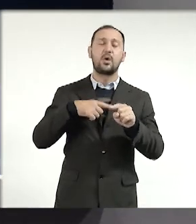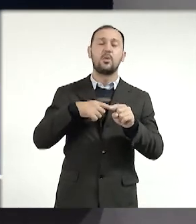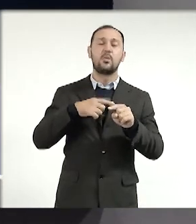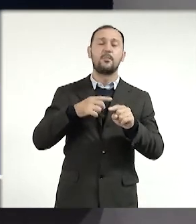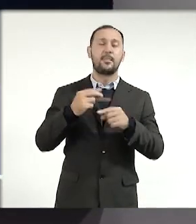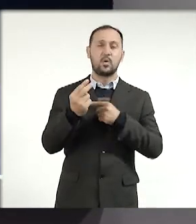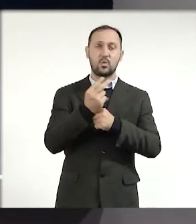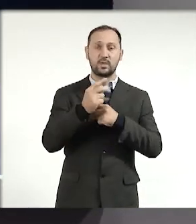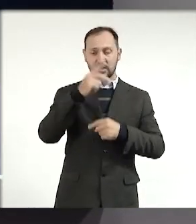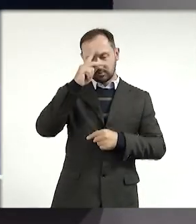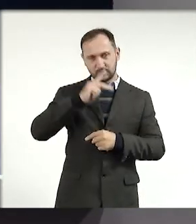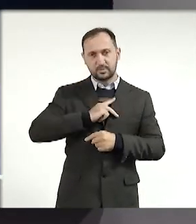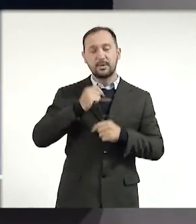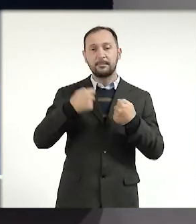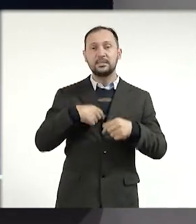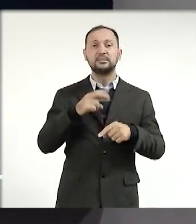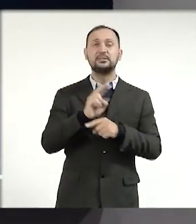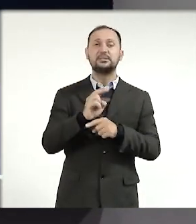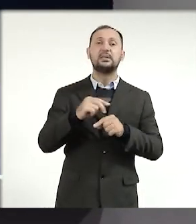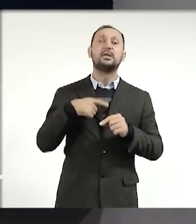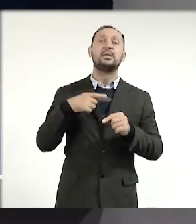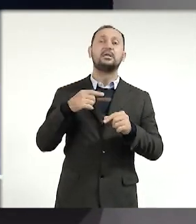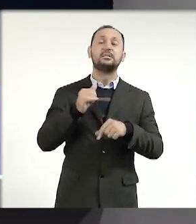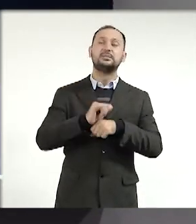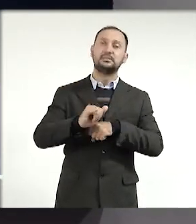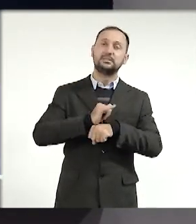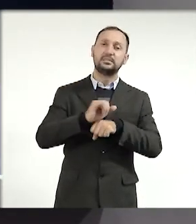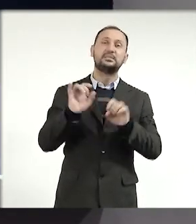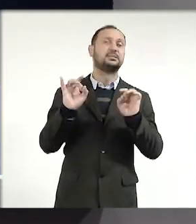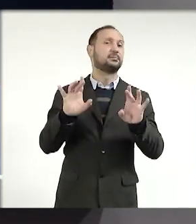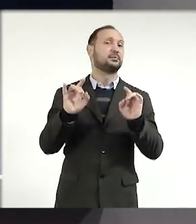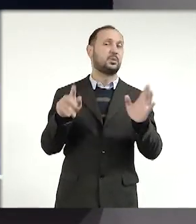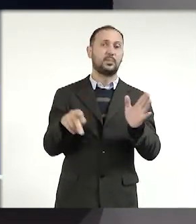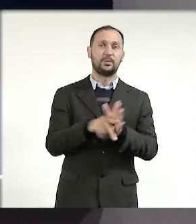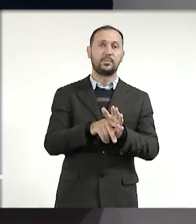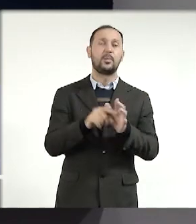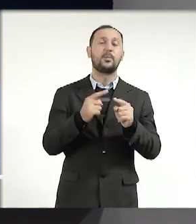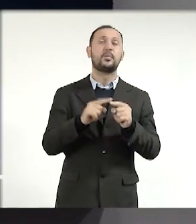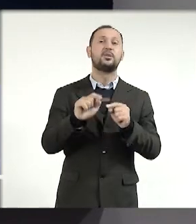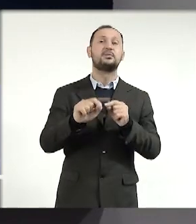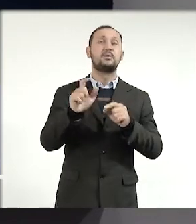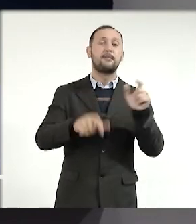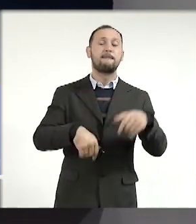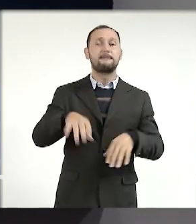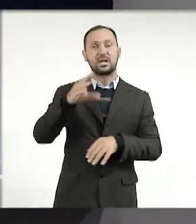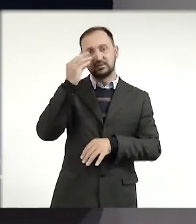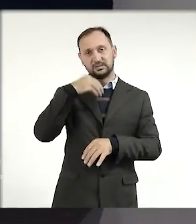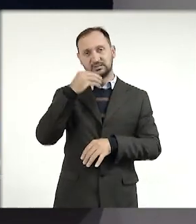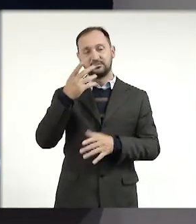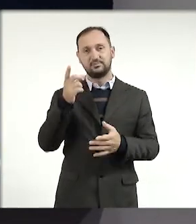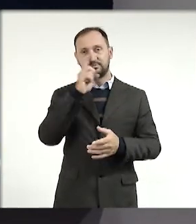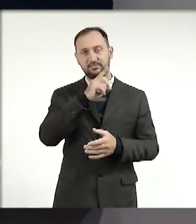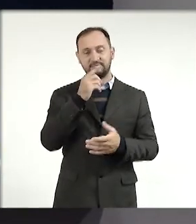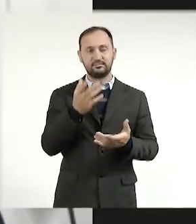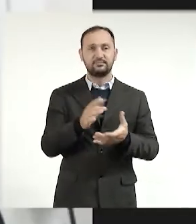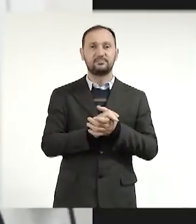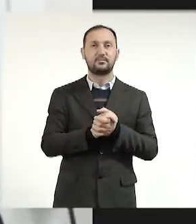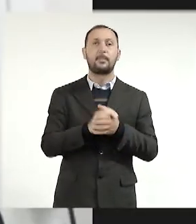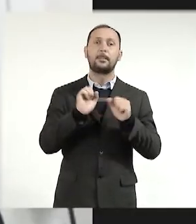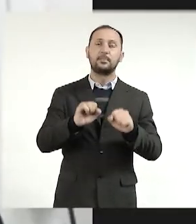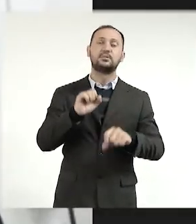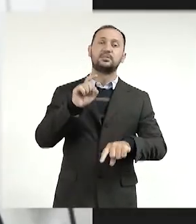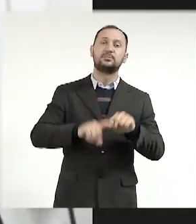e apoio à comunidade, que precisa de ações e estratégias especiais, pois são mais vulneráveis.